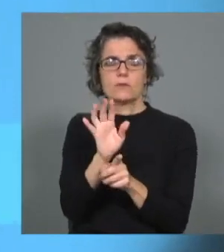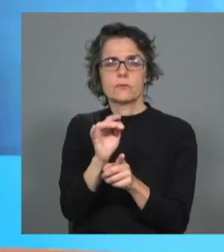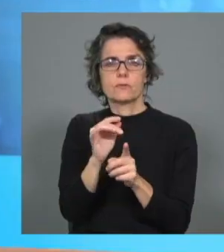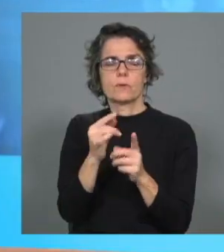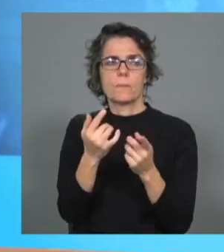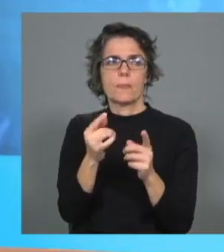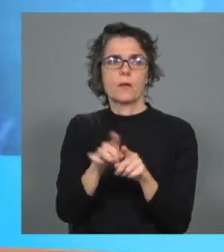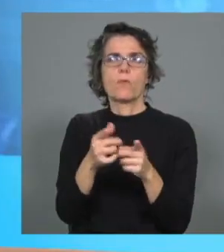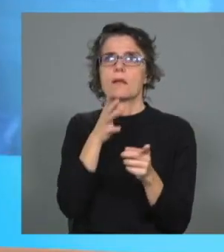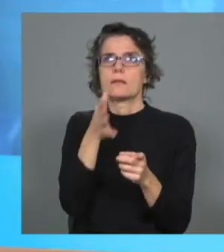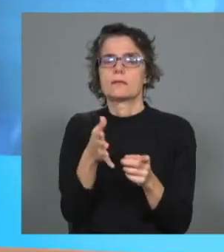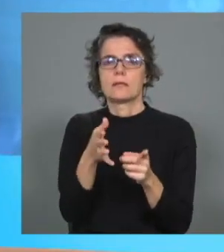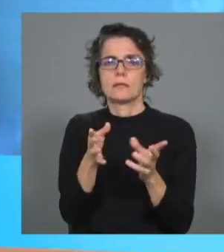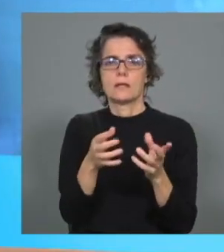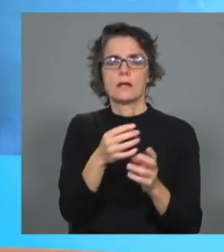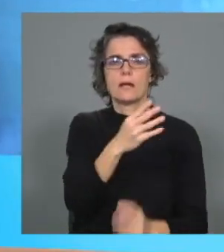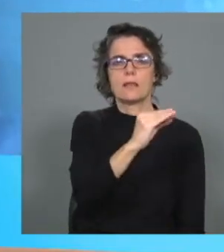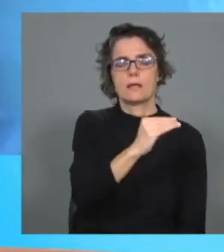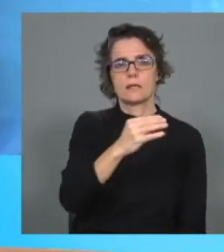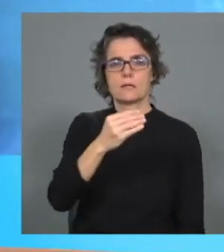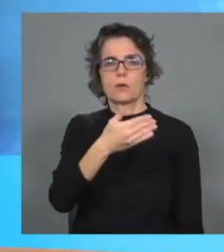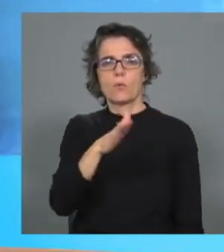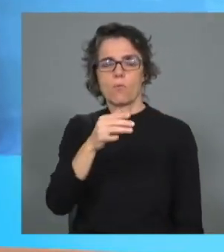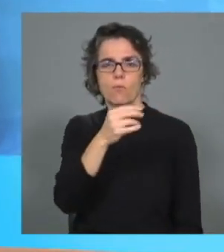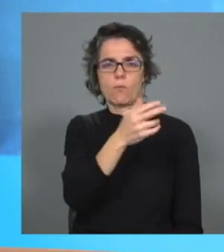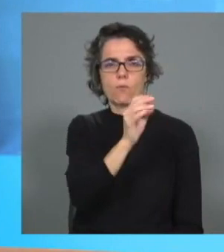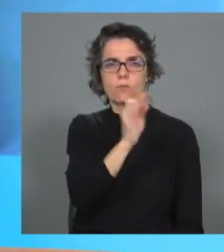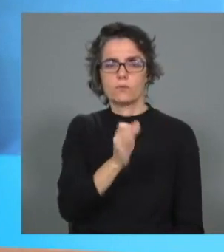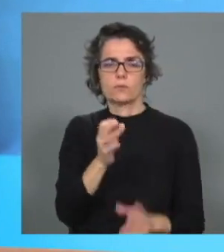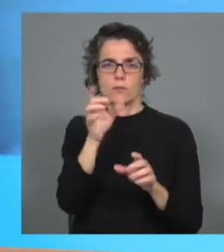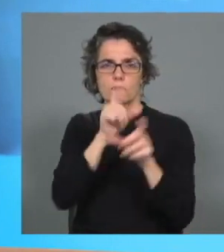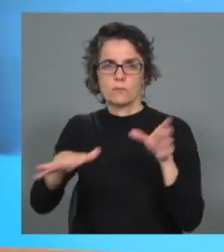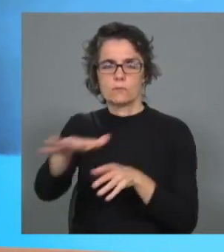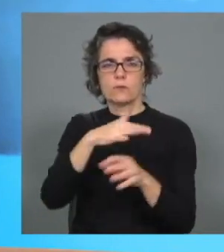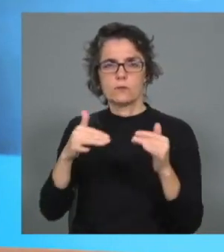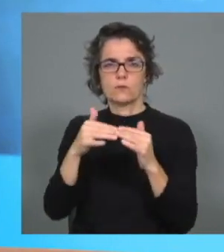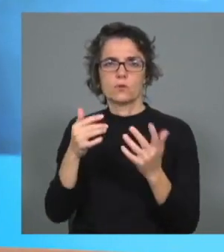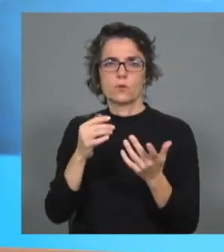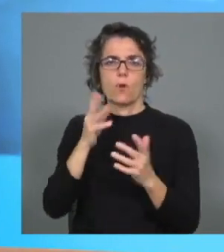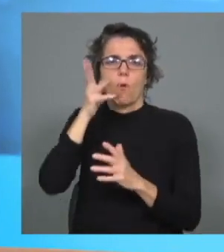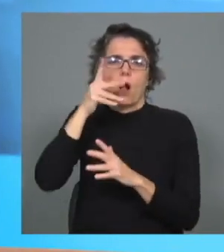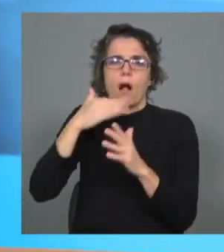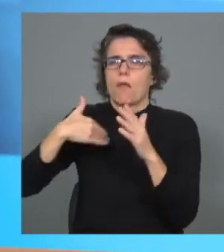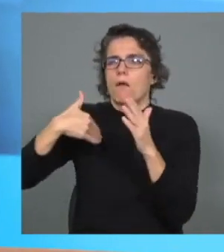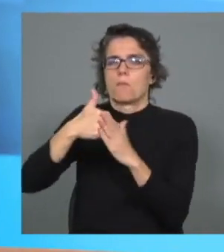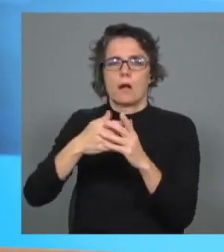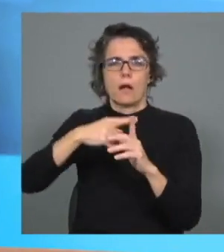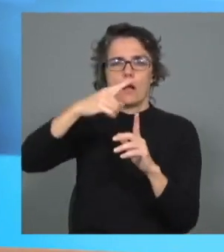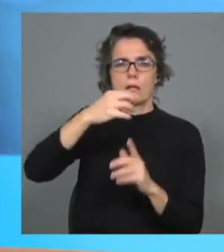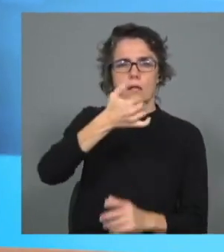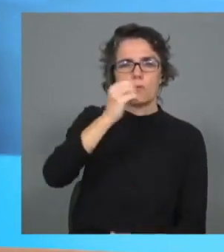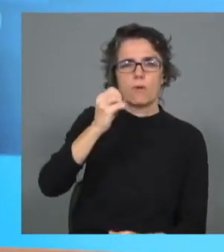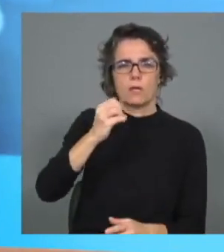em termos 10, 11% da população humana a sofrer vagas de calor extremo, estes 40 e tais altos, 50 e tais, pelo